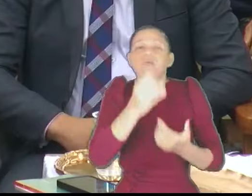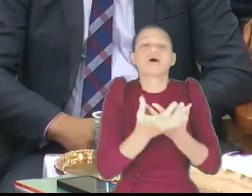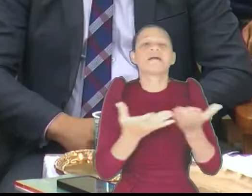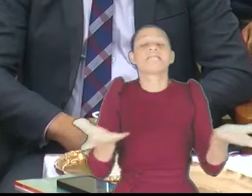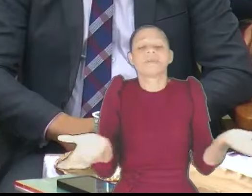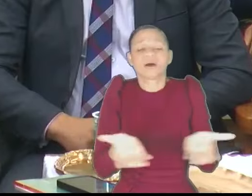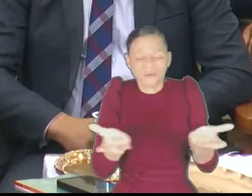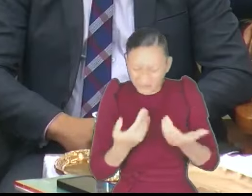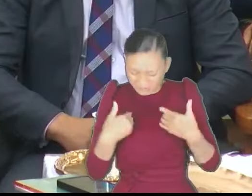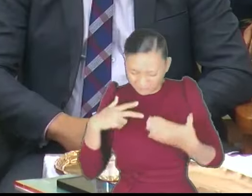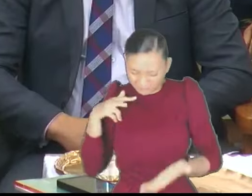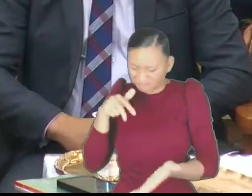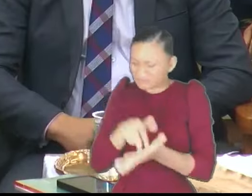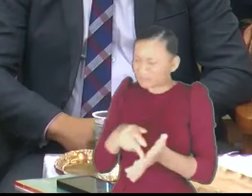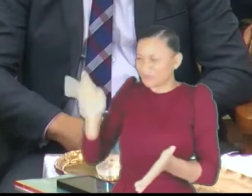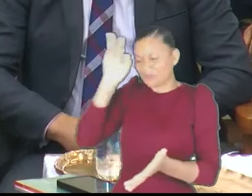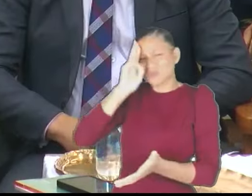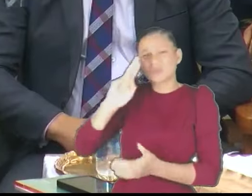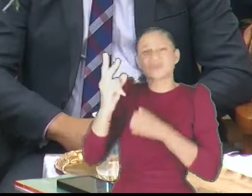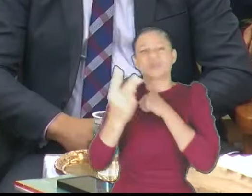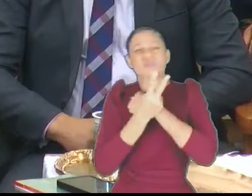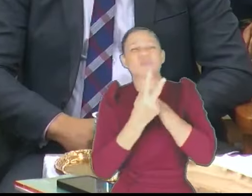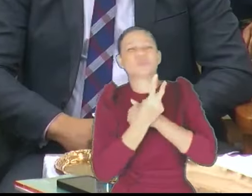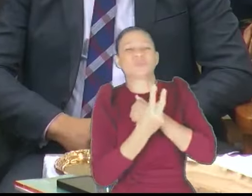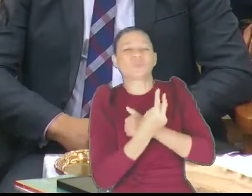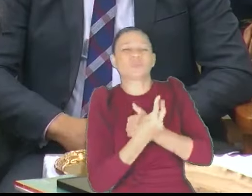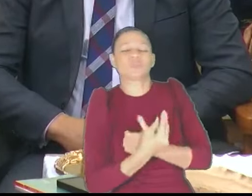porque ele é provedor.